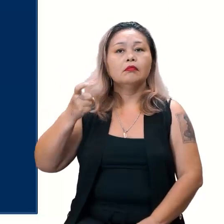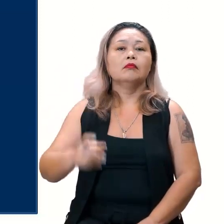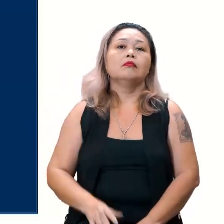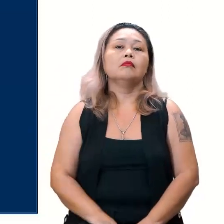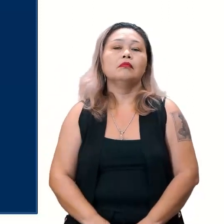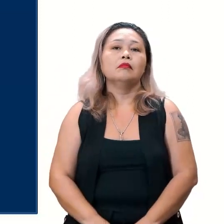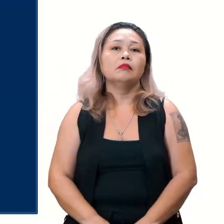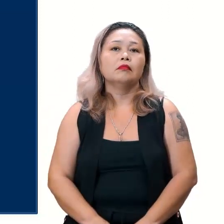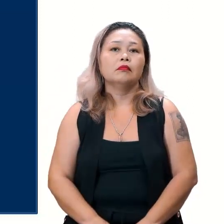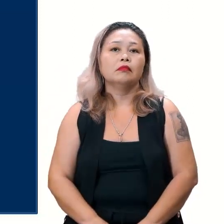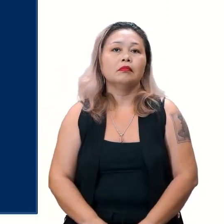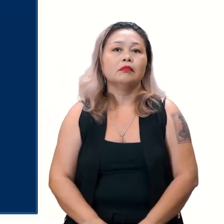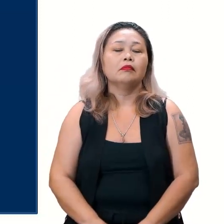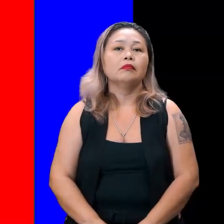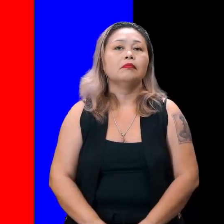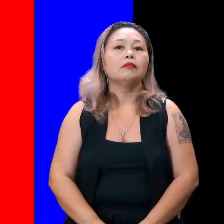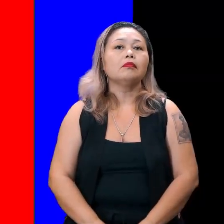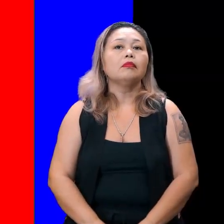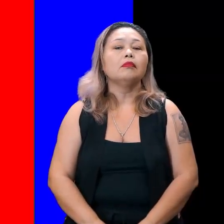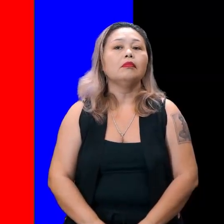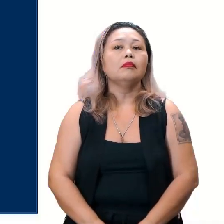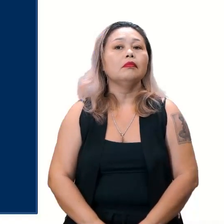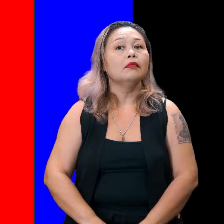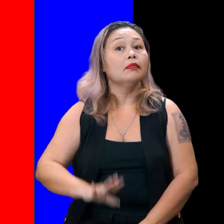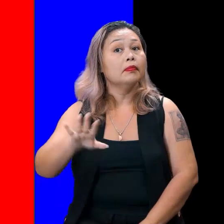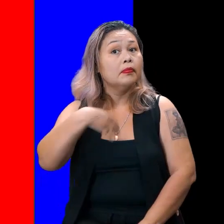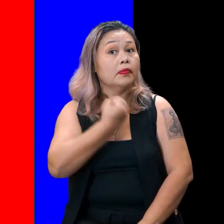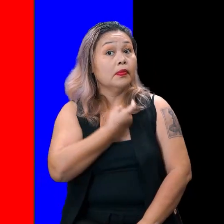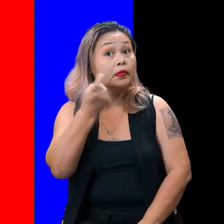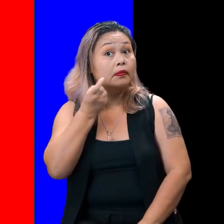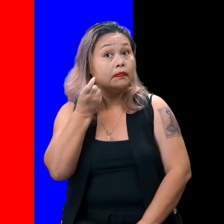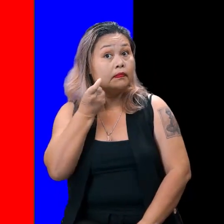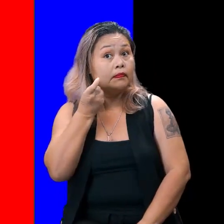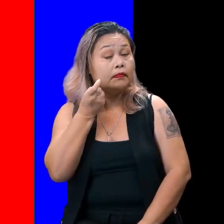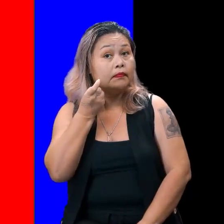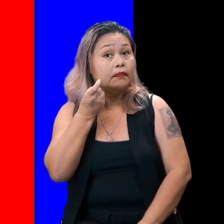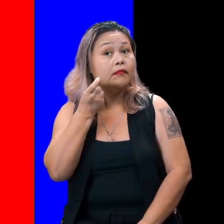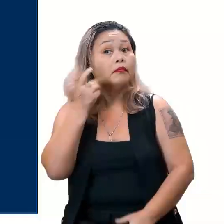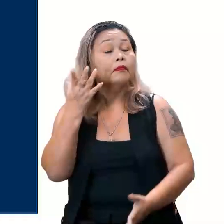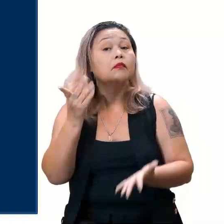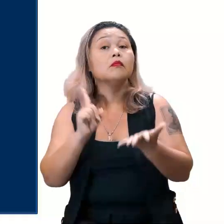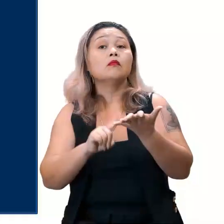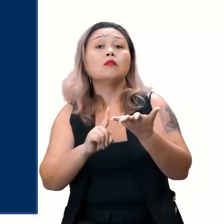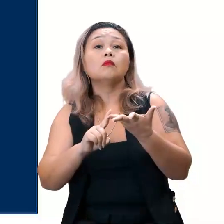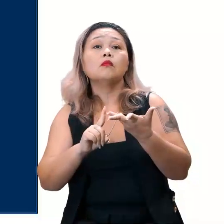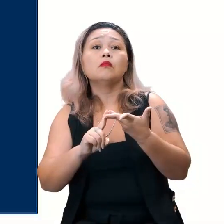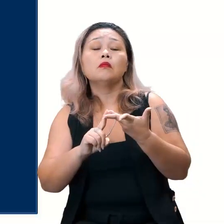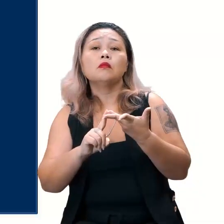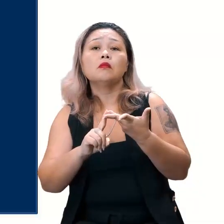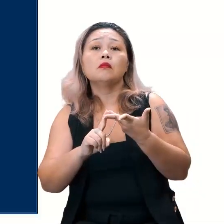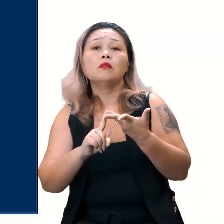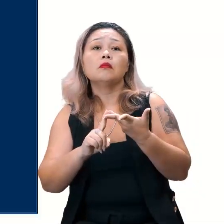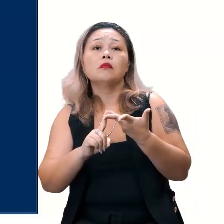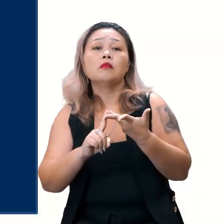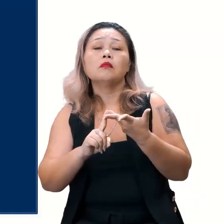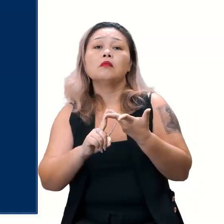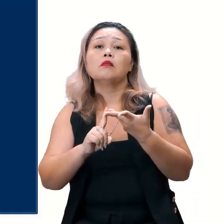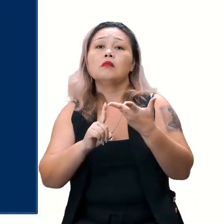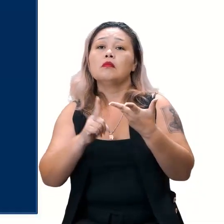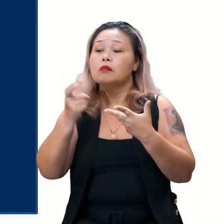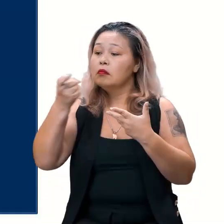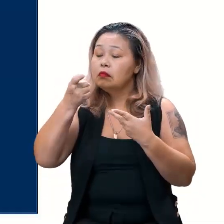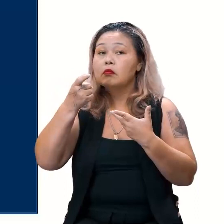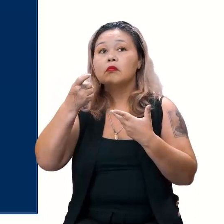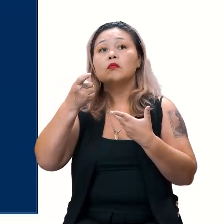0,05 vezes x. O valor de x quando? O valor de x